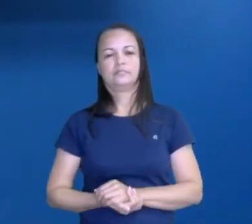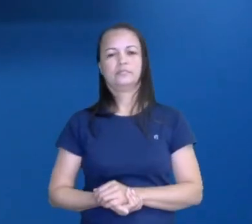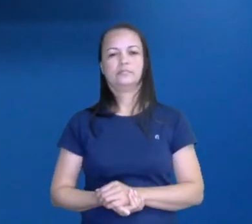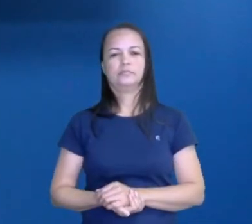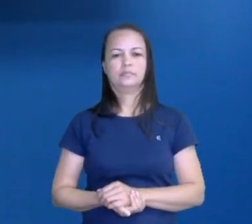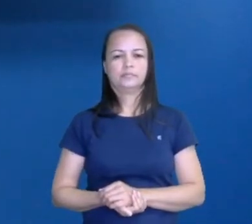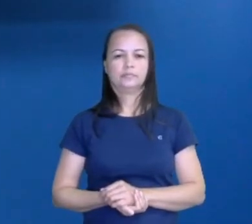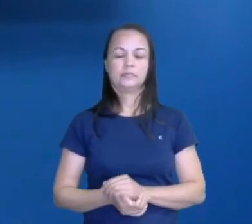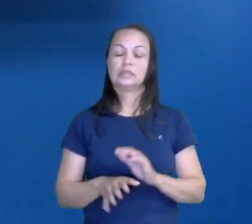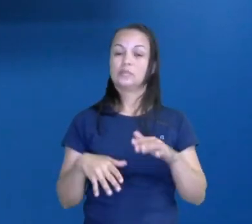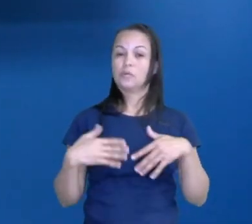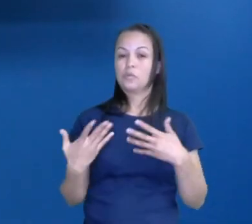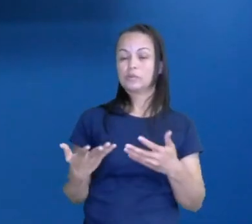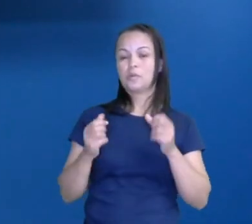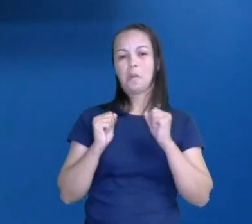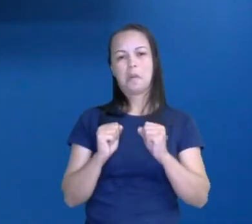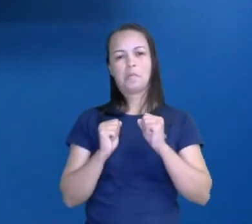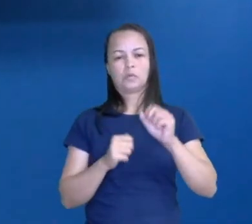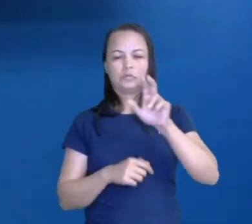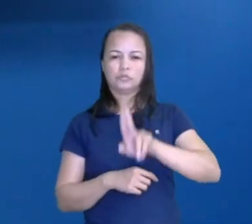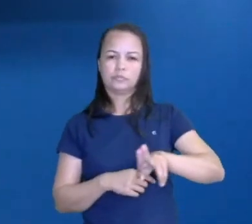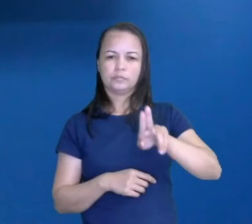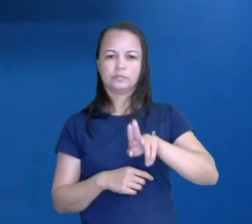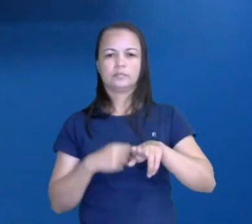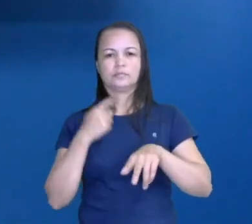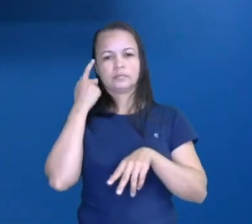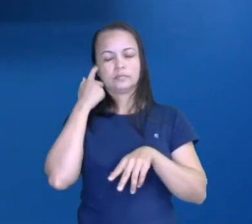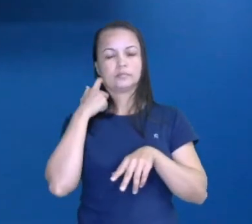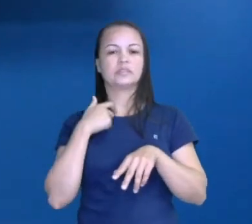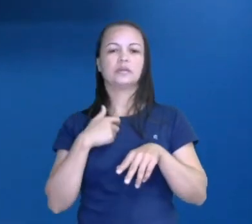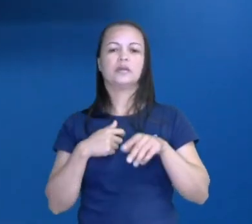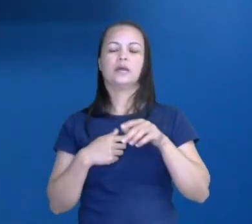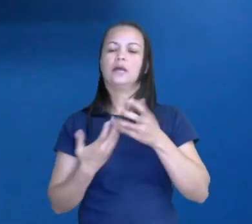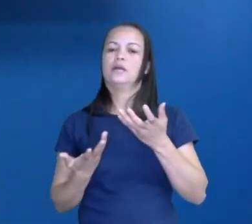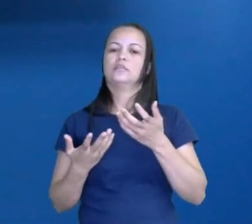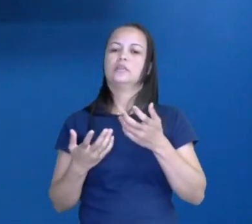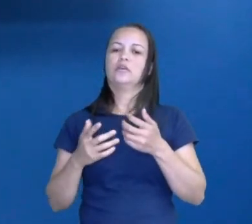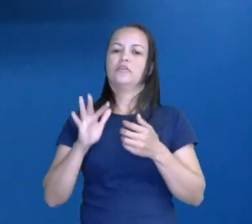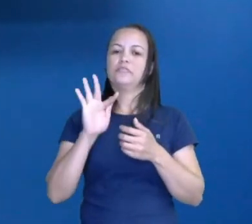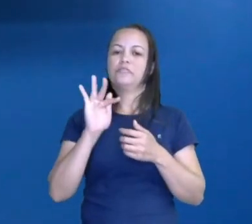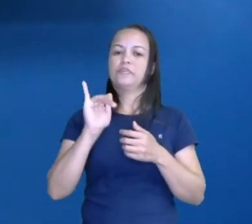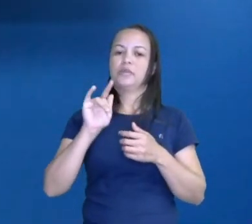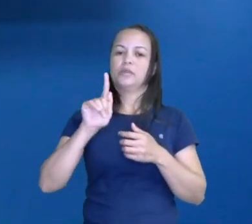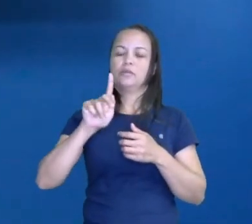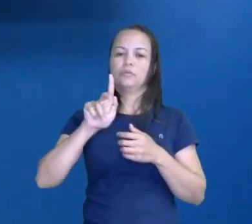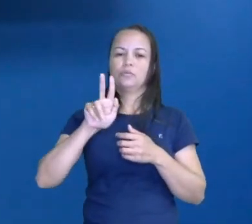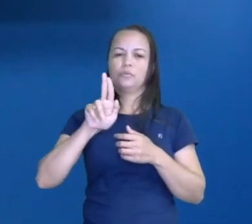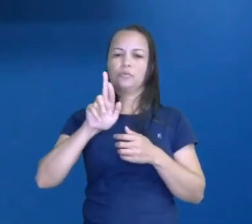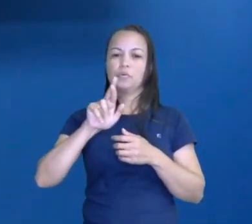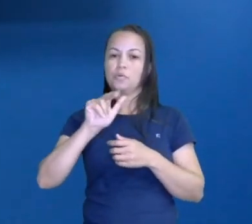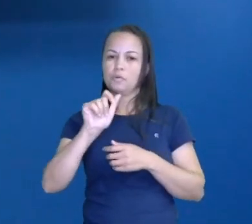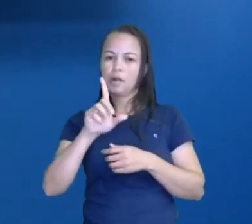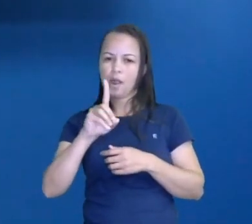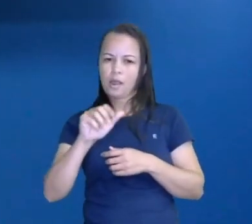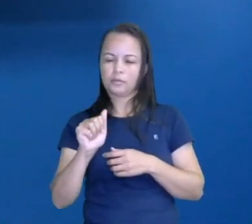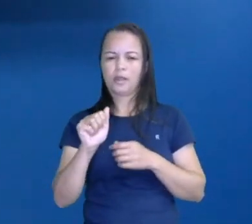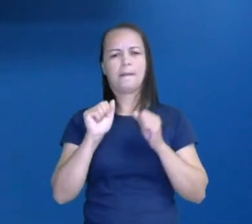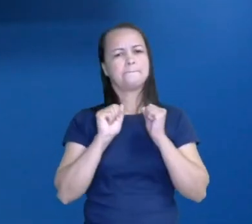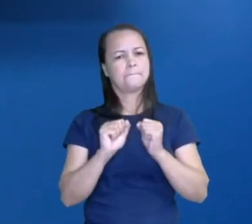E quando a gente pode utilizar, professor, então, as figuras de linguagem figurada? Quando a gente pode utilizar